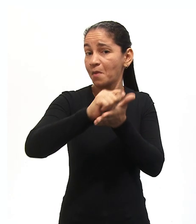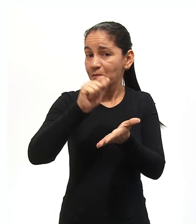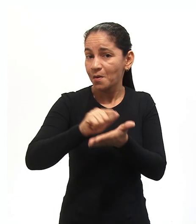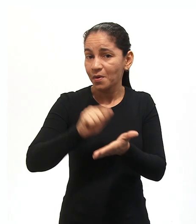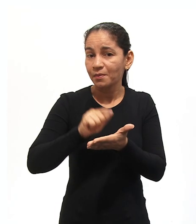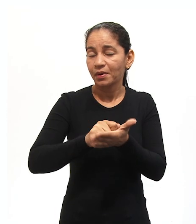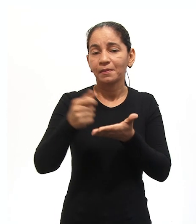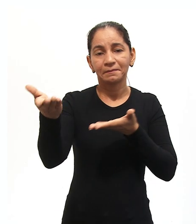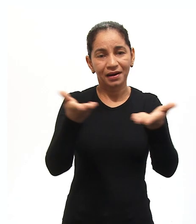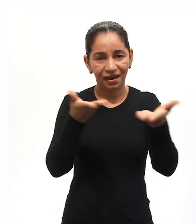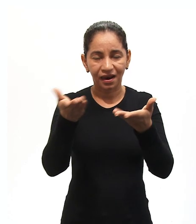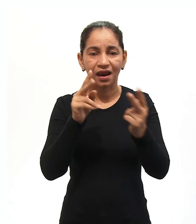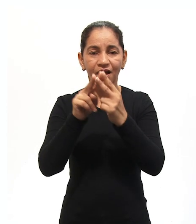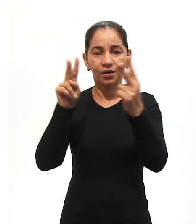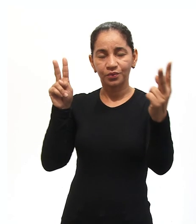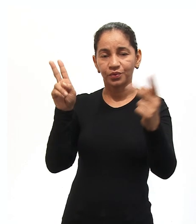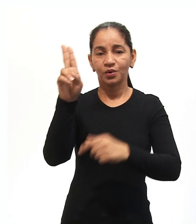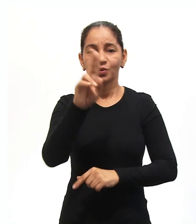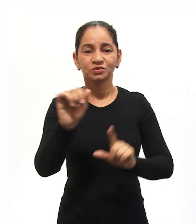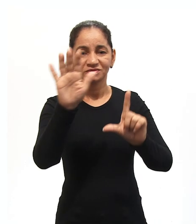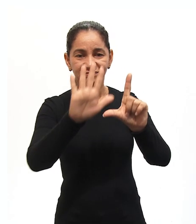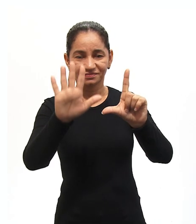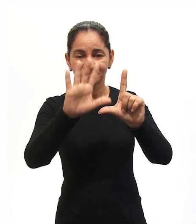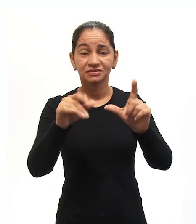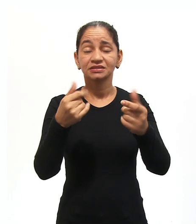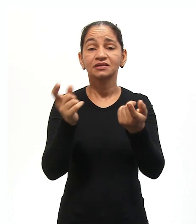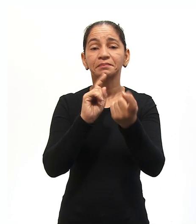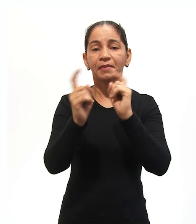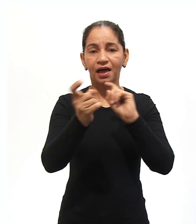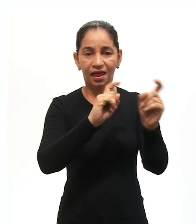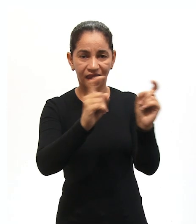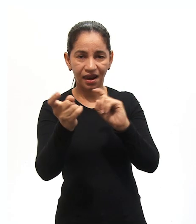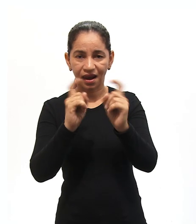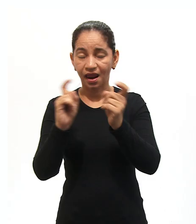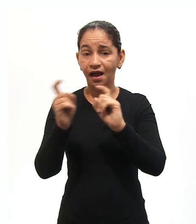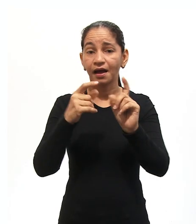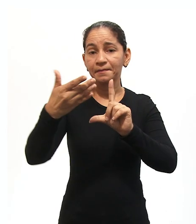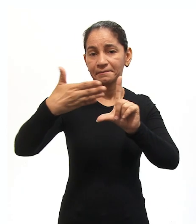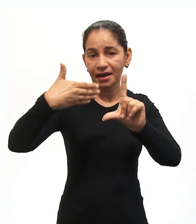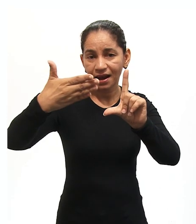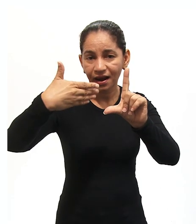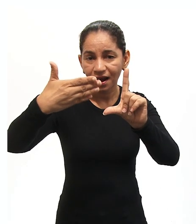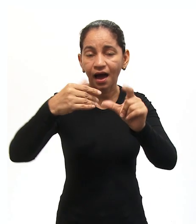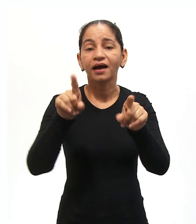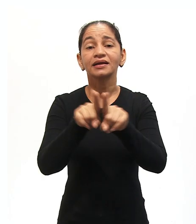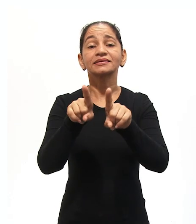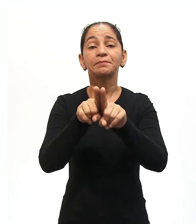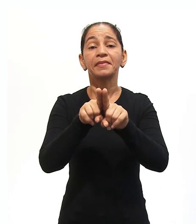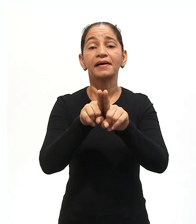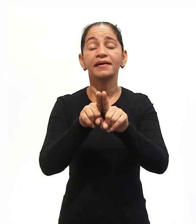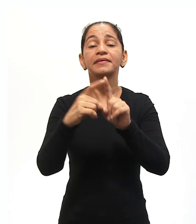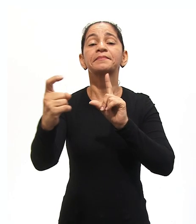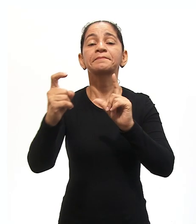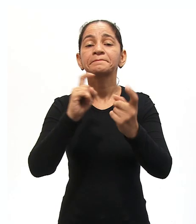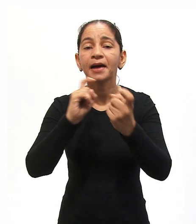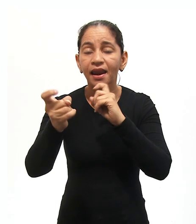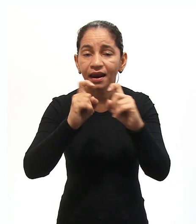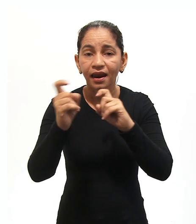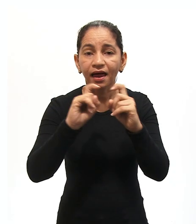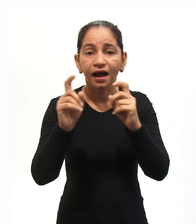escrita mediacional e dialógica. Mediacional e dialógica. E